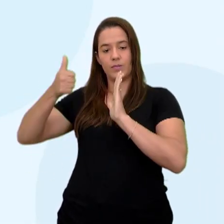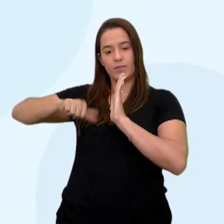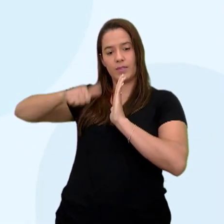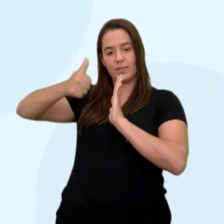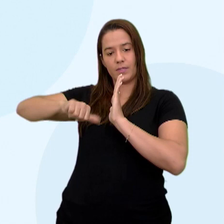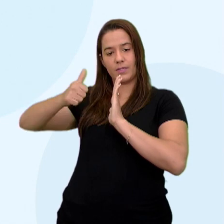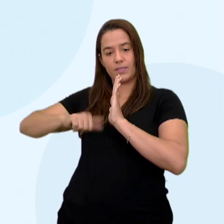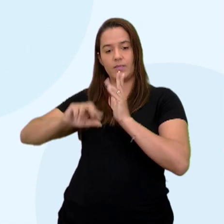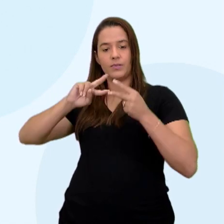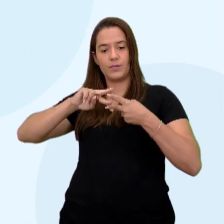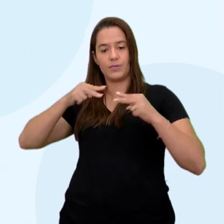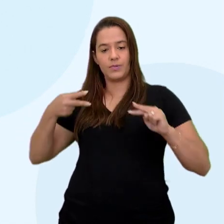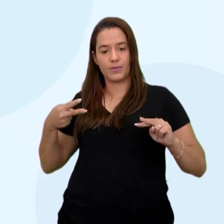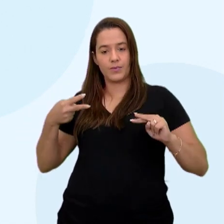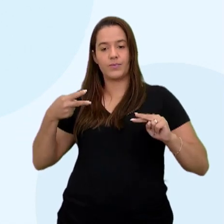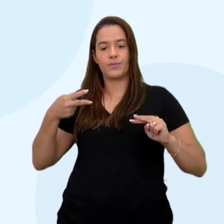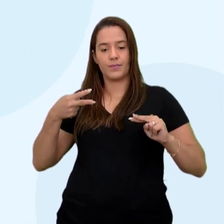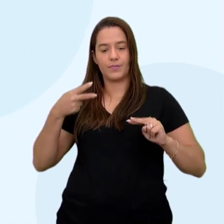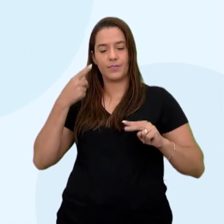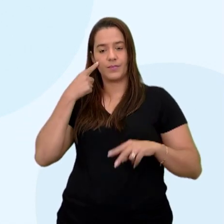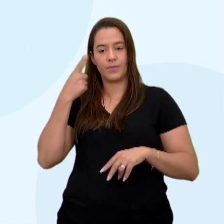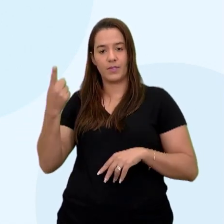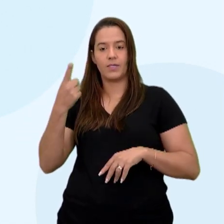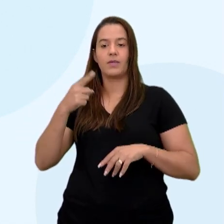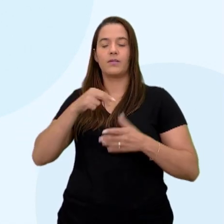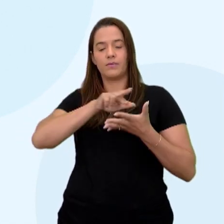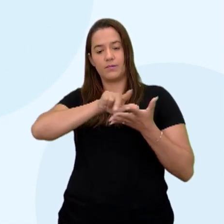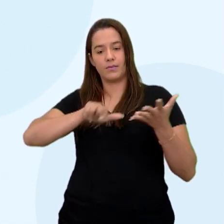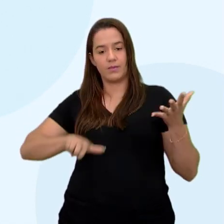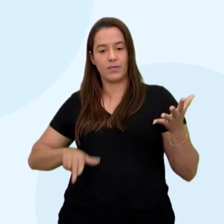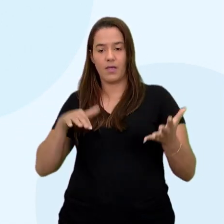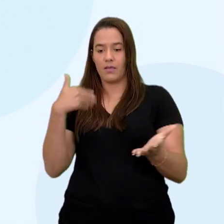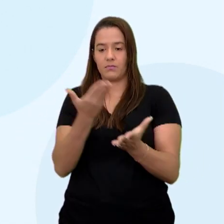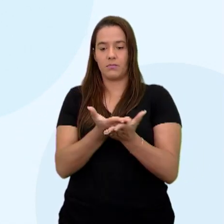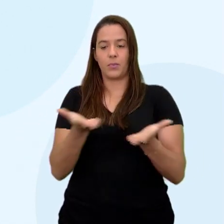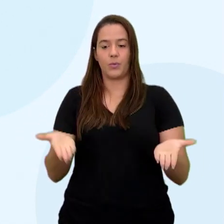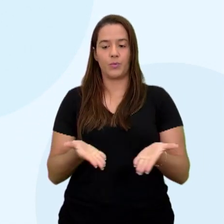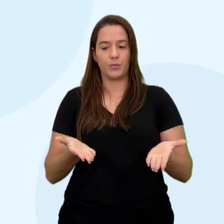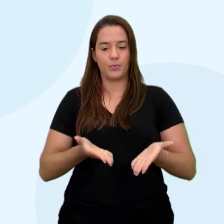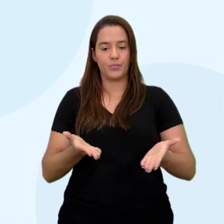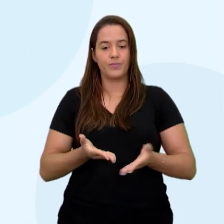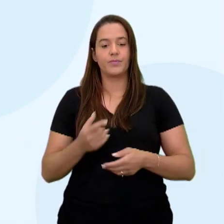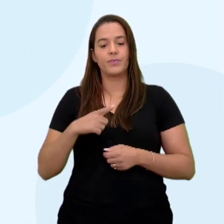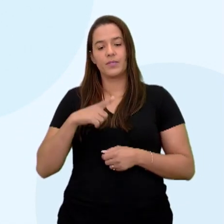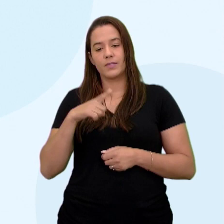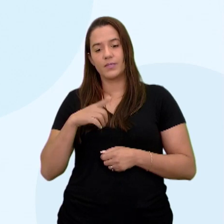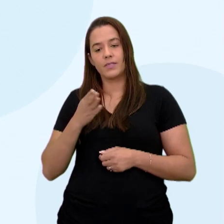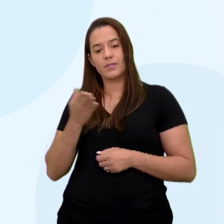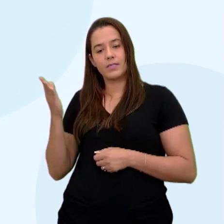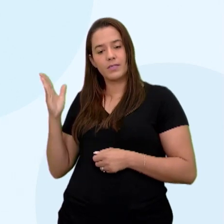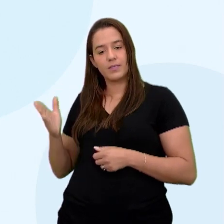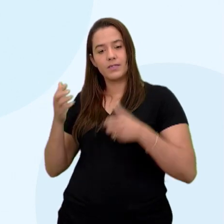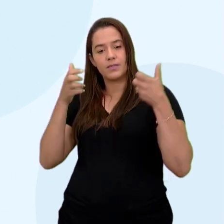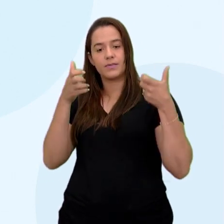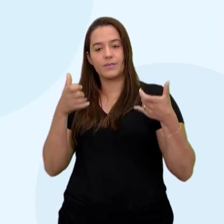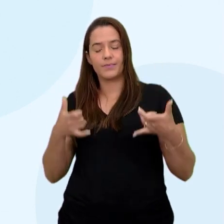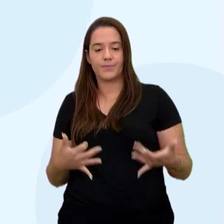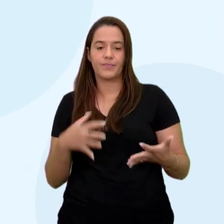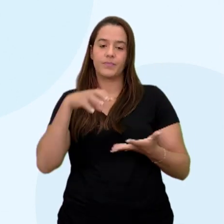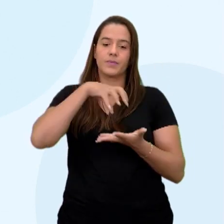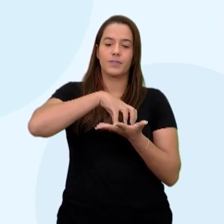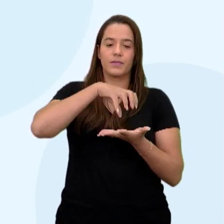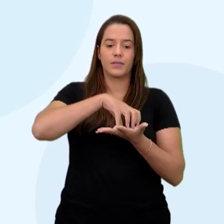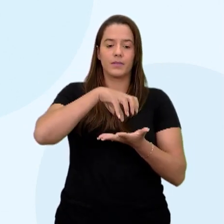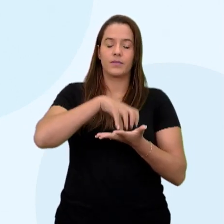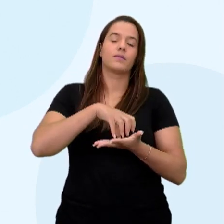DNA mitocondrial, que unidades e milênios até o presente, a perspectiva deste planisfério centra-se no Polo